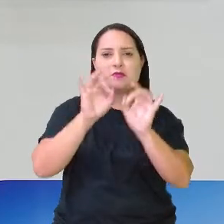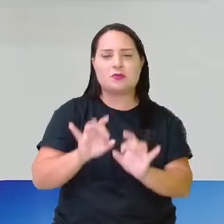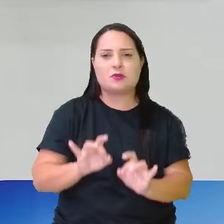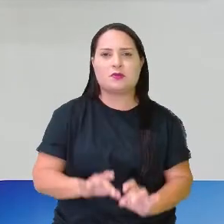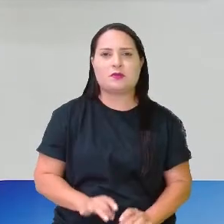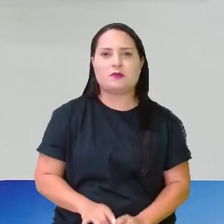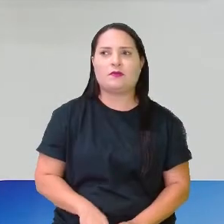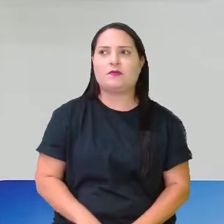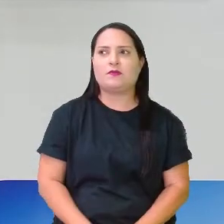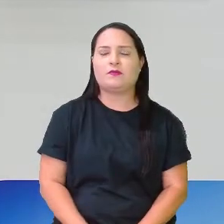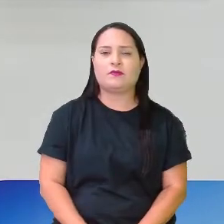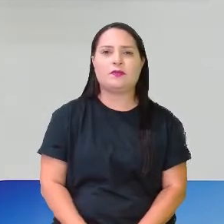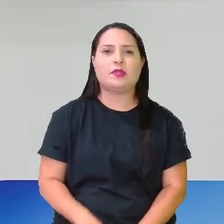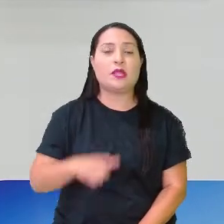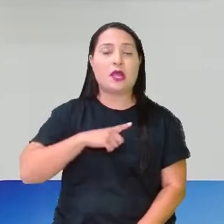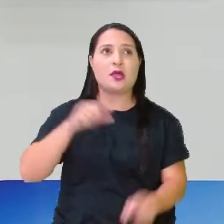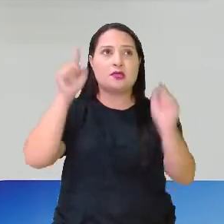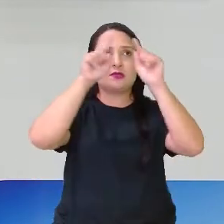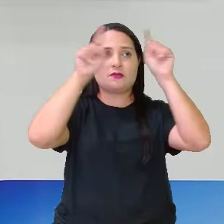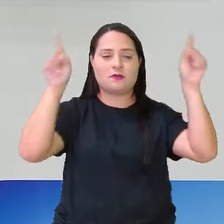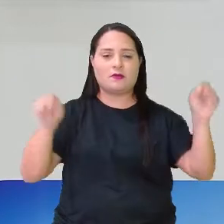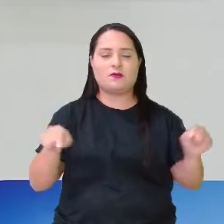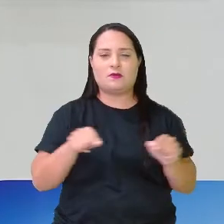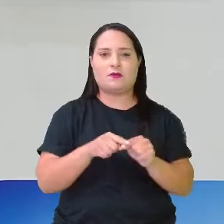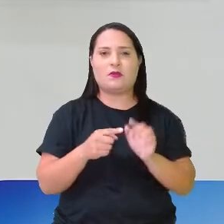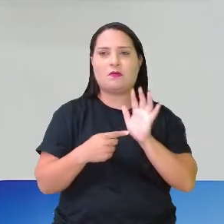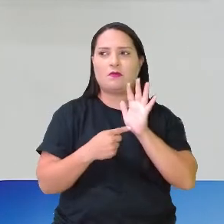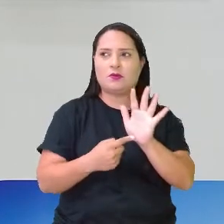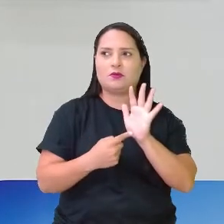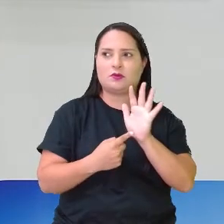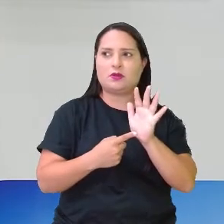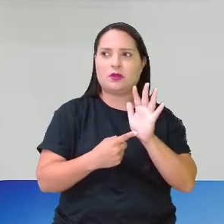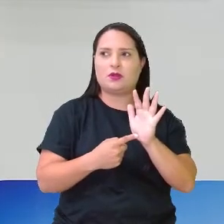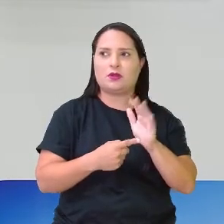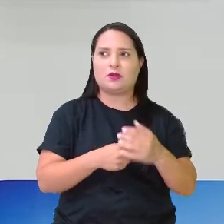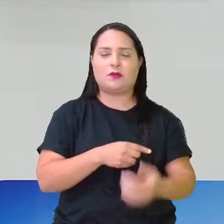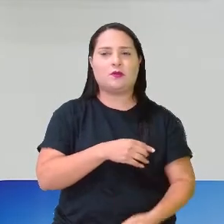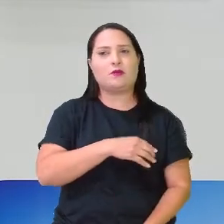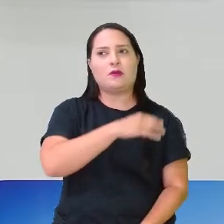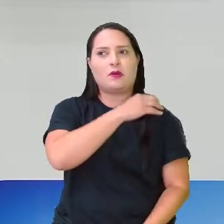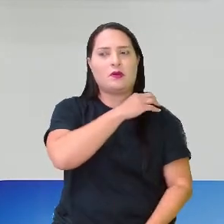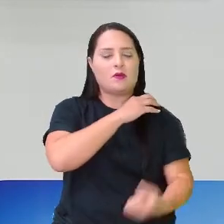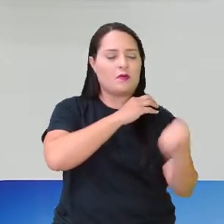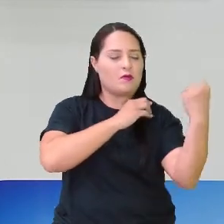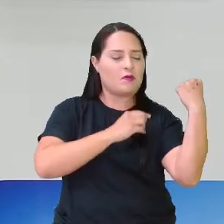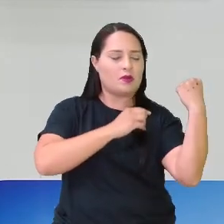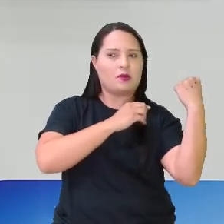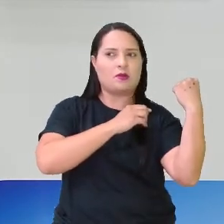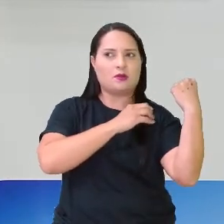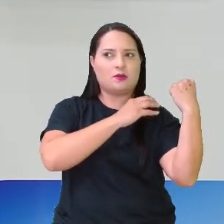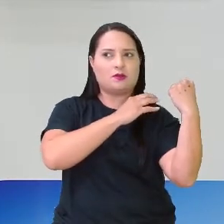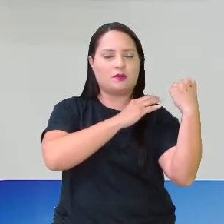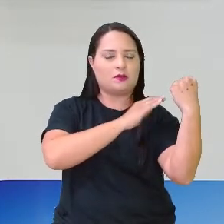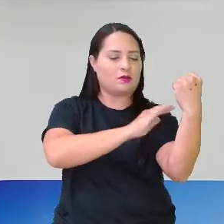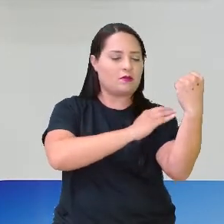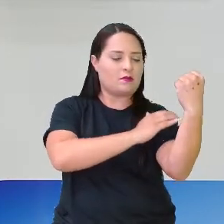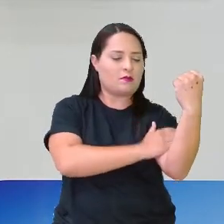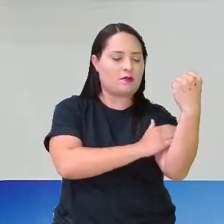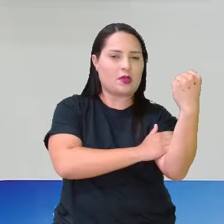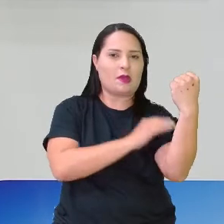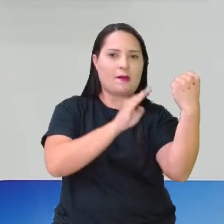Tem aí na nossa tela a imagem de um bíceps, né? Que é parte aqui do nosso braço. A gente tem